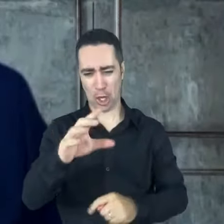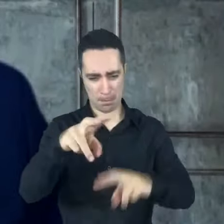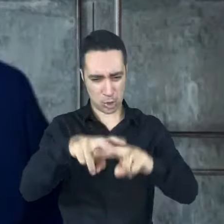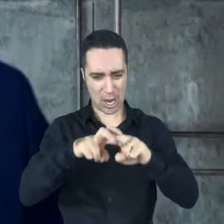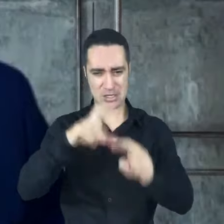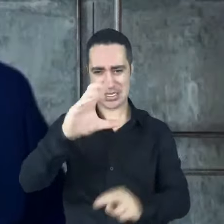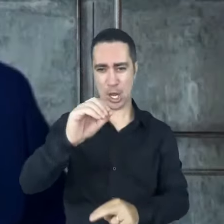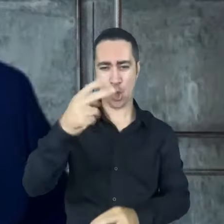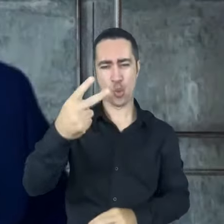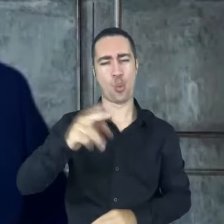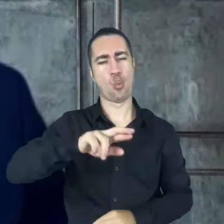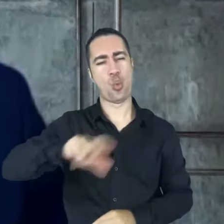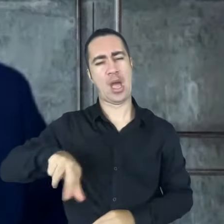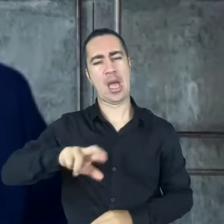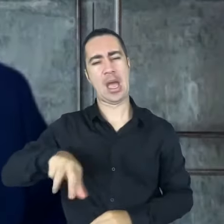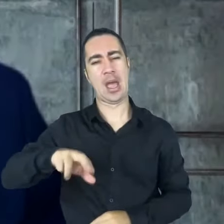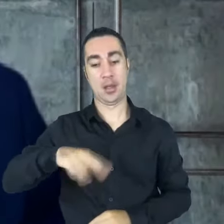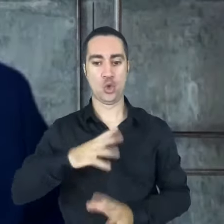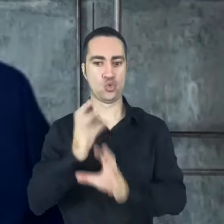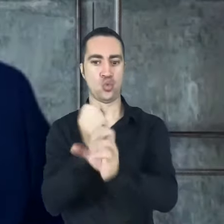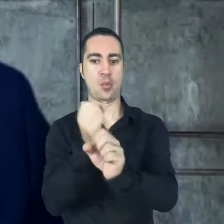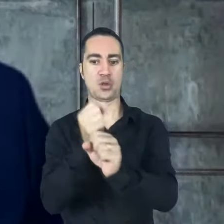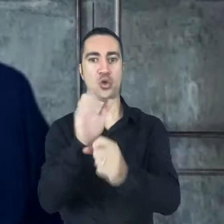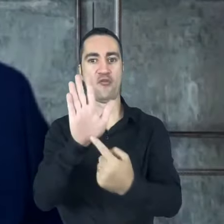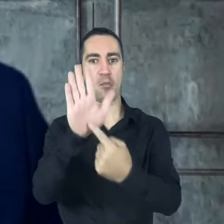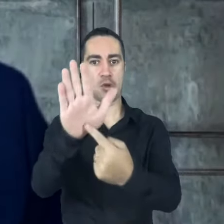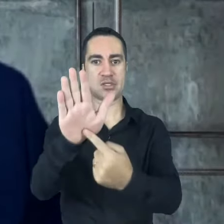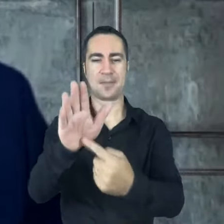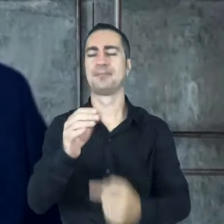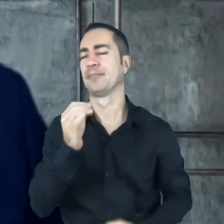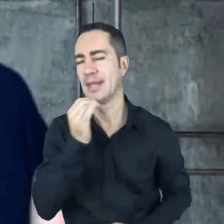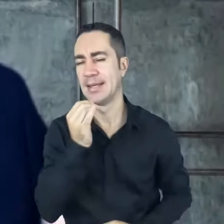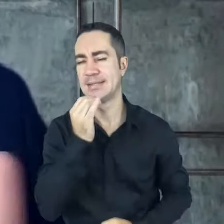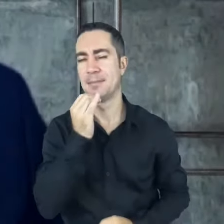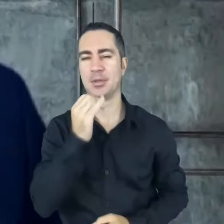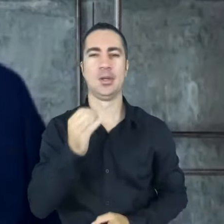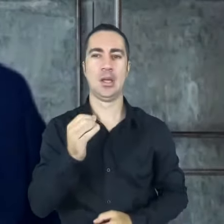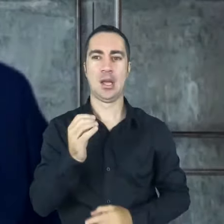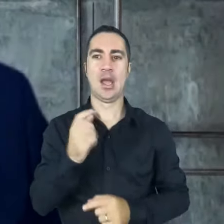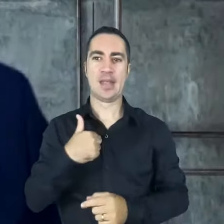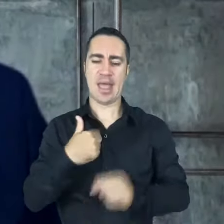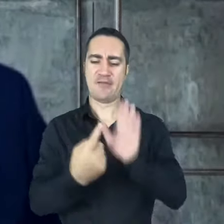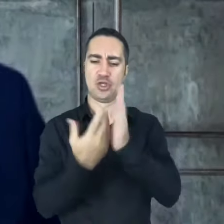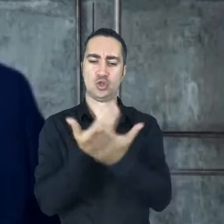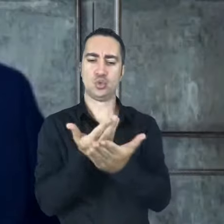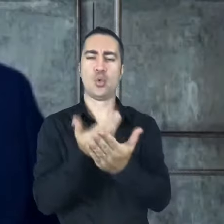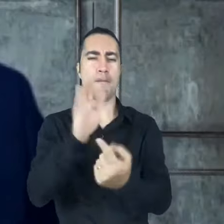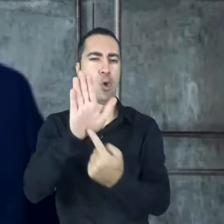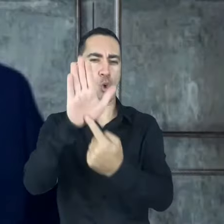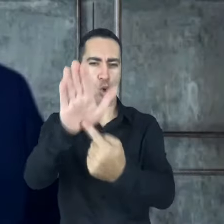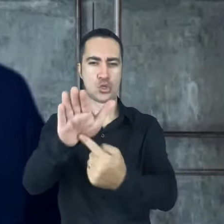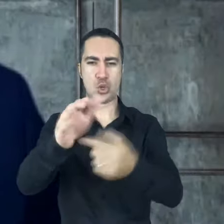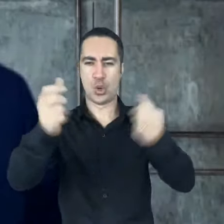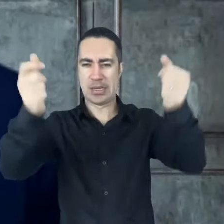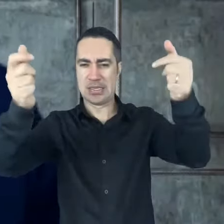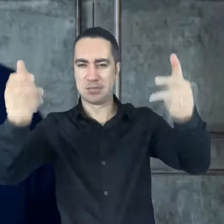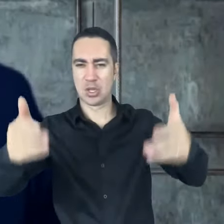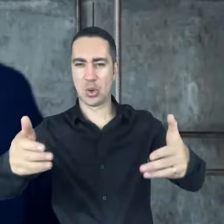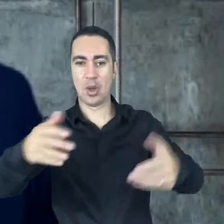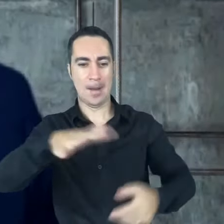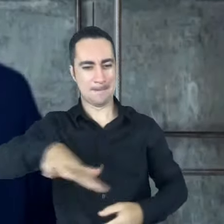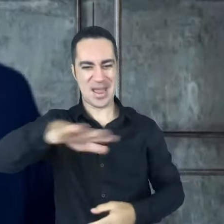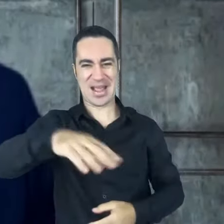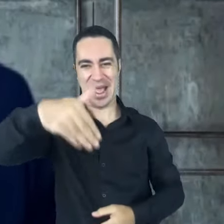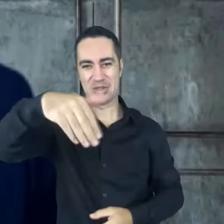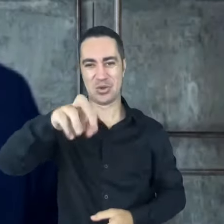números aqui, quando eu vi um estudo esses dias falando em que o mercado de carbono no âmbito de